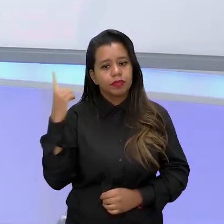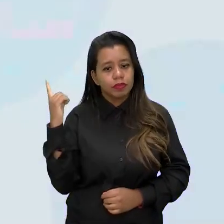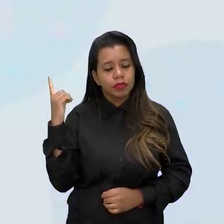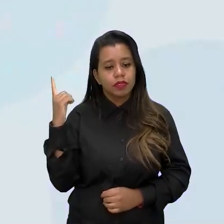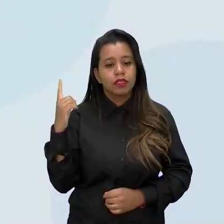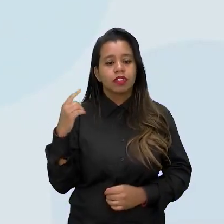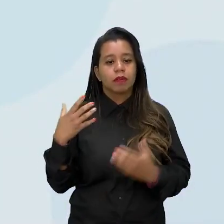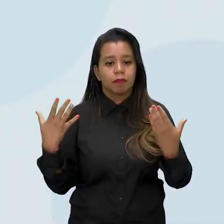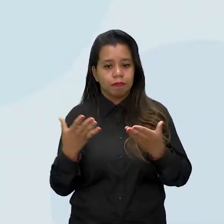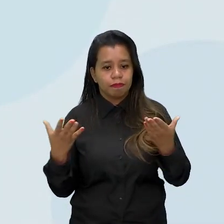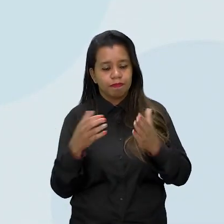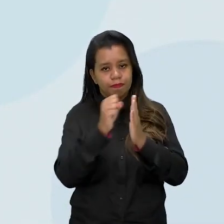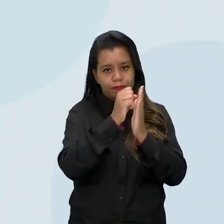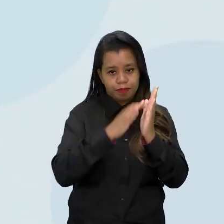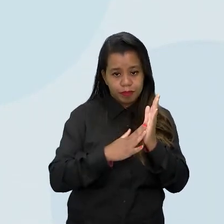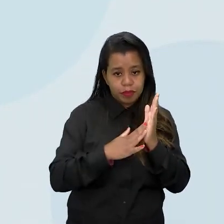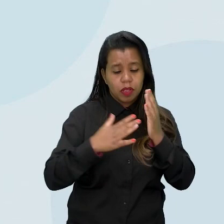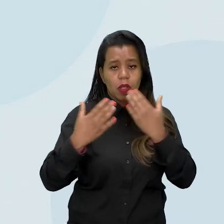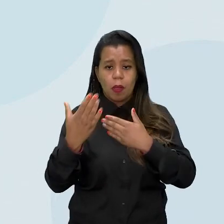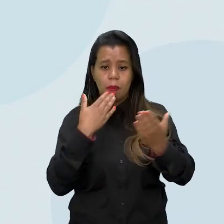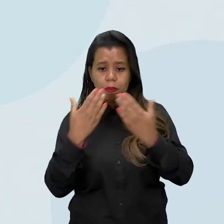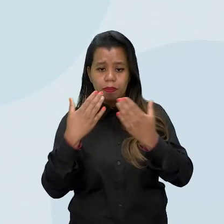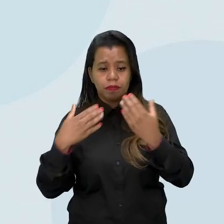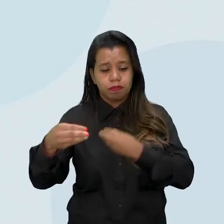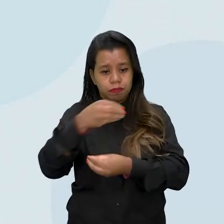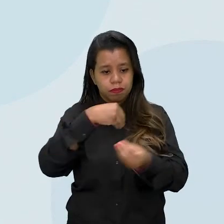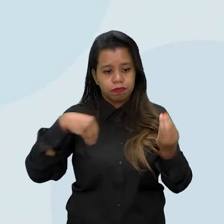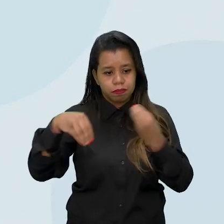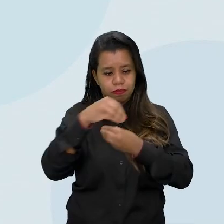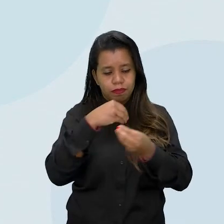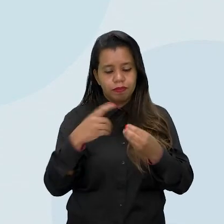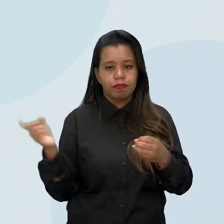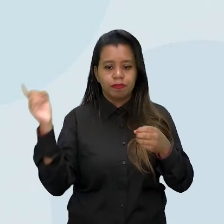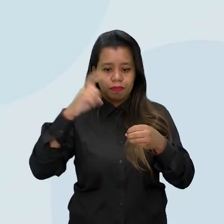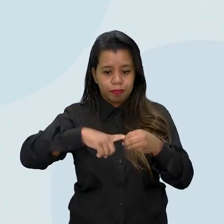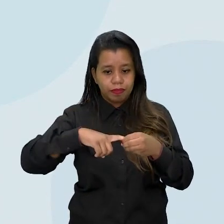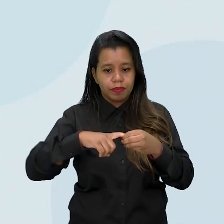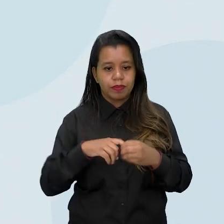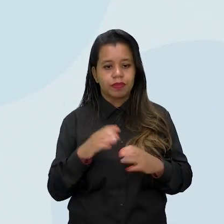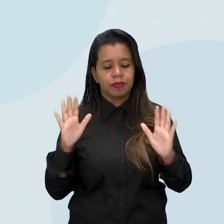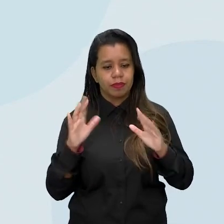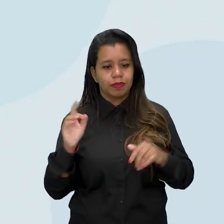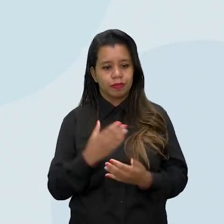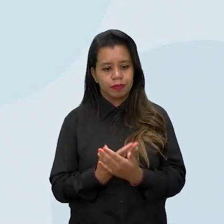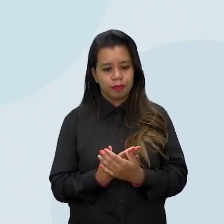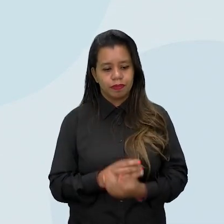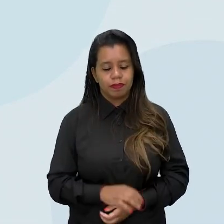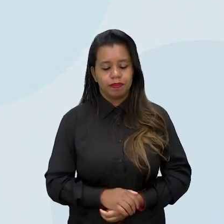para vocês uma atividade de interação, vocês vão voltar daqui a pouco. Muito obrigada e até a próxima.